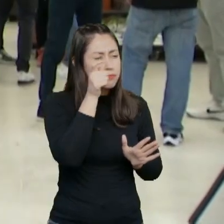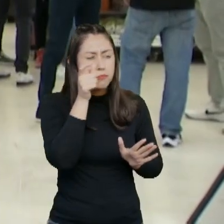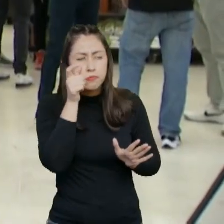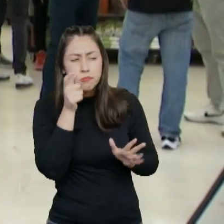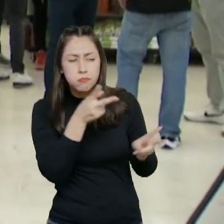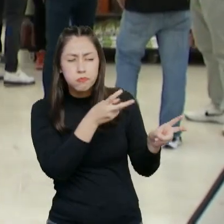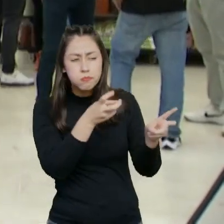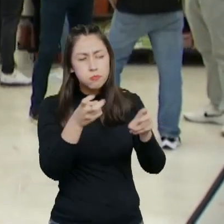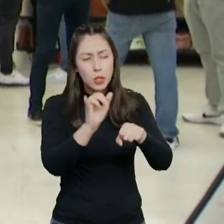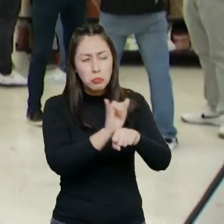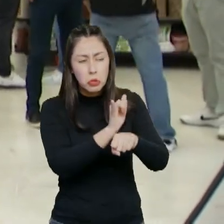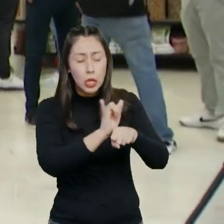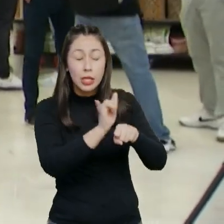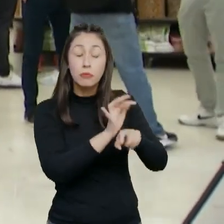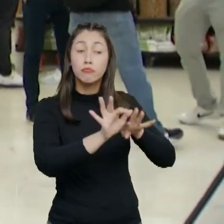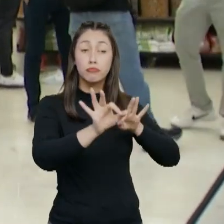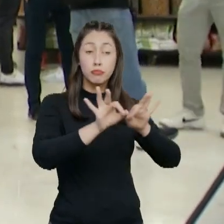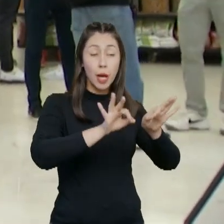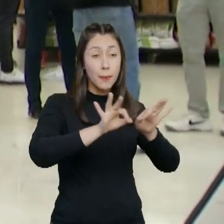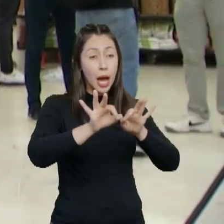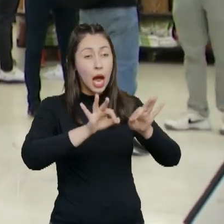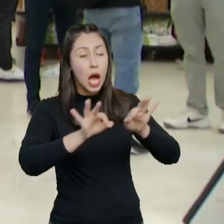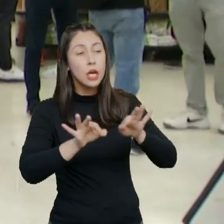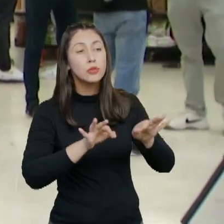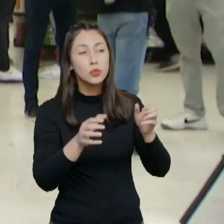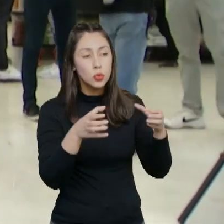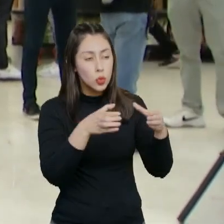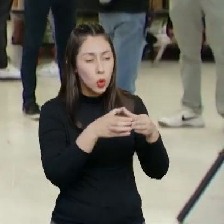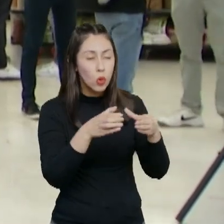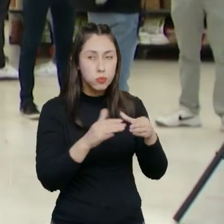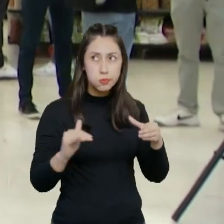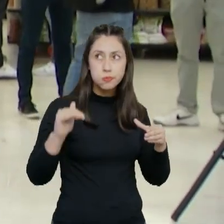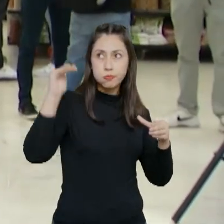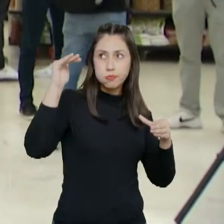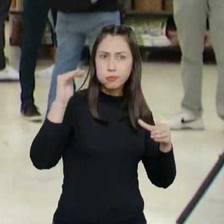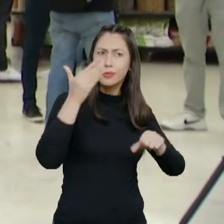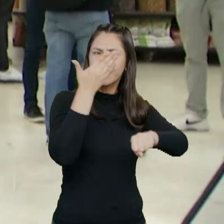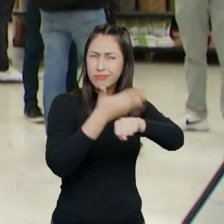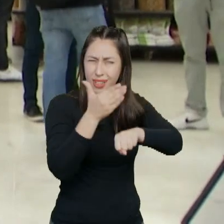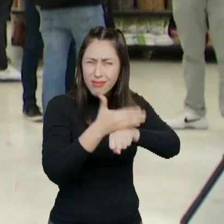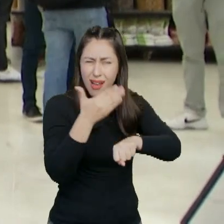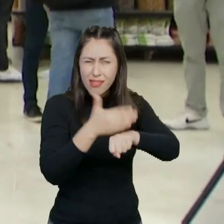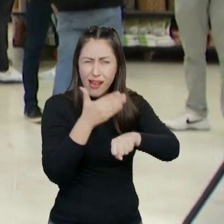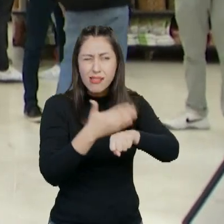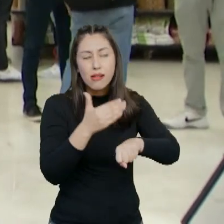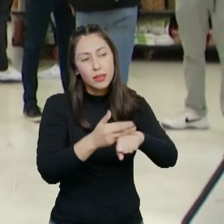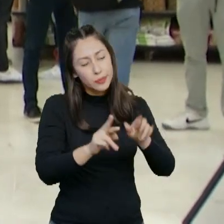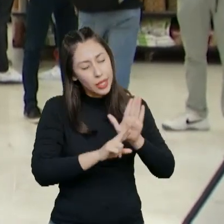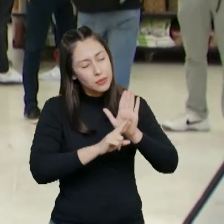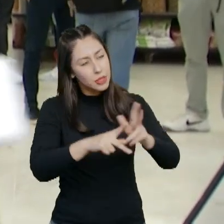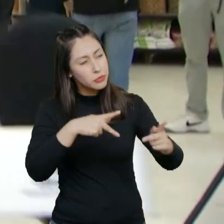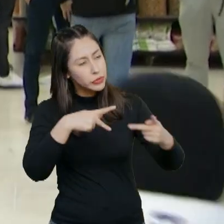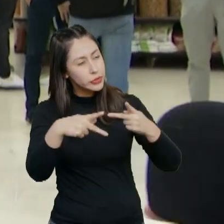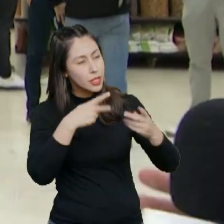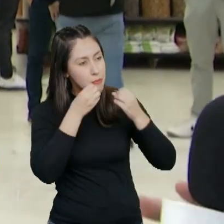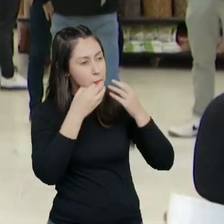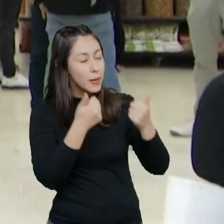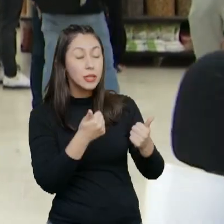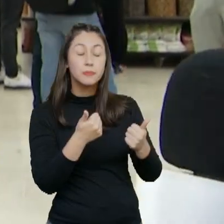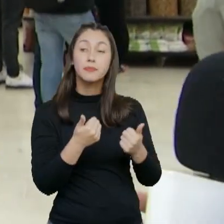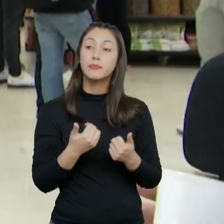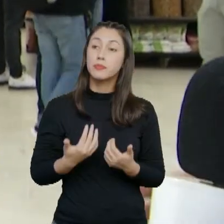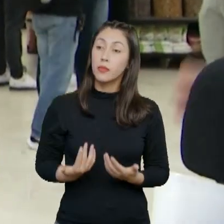contra e estamos preparando a cada dia, junto com a nossa equipe adulta, treinando forte para poder representar bem a equipe de São José aqui na nossa casa. E pelo que